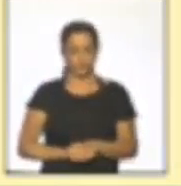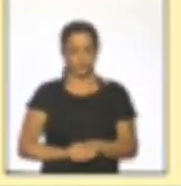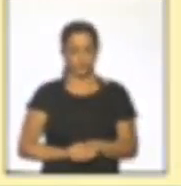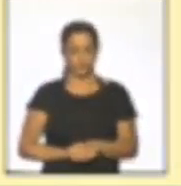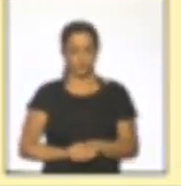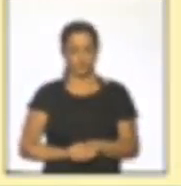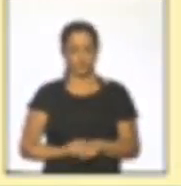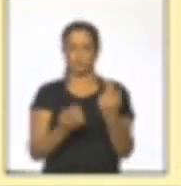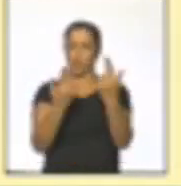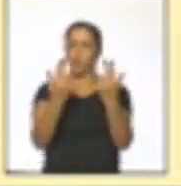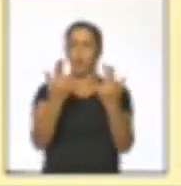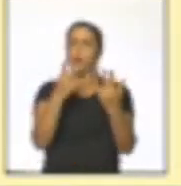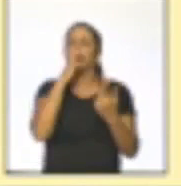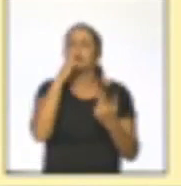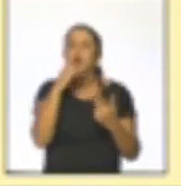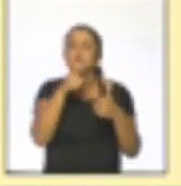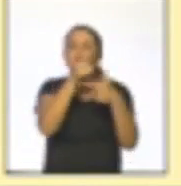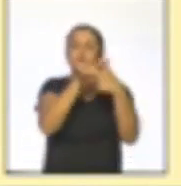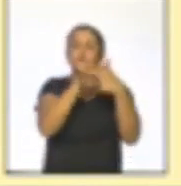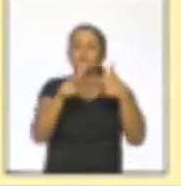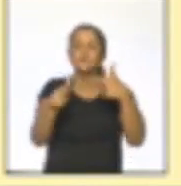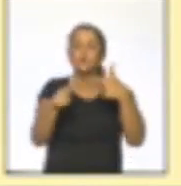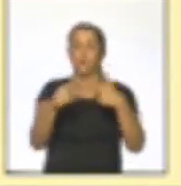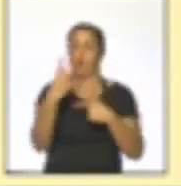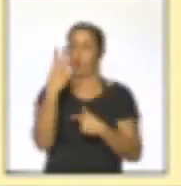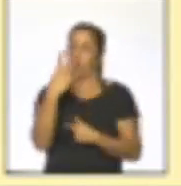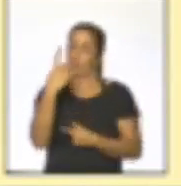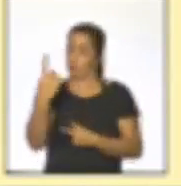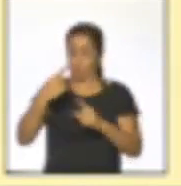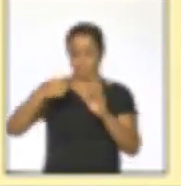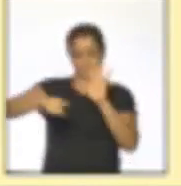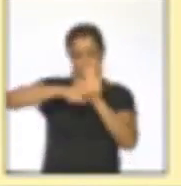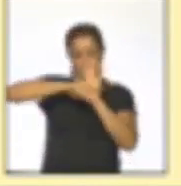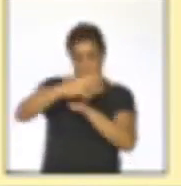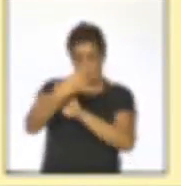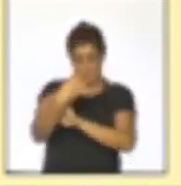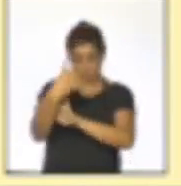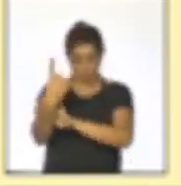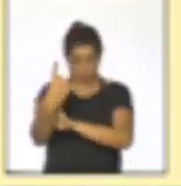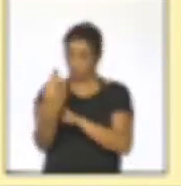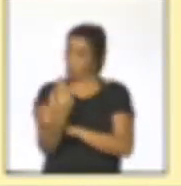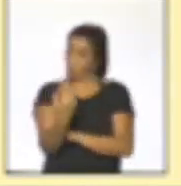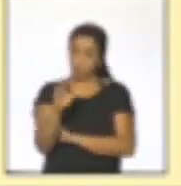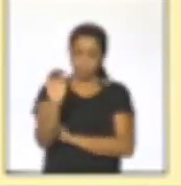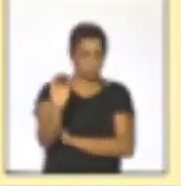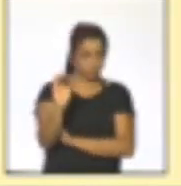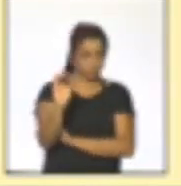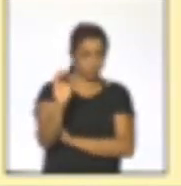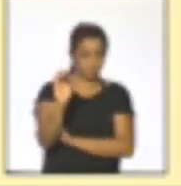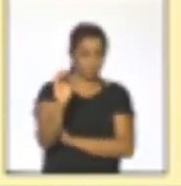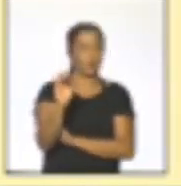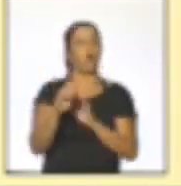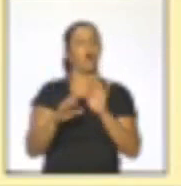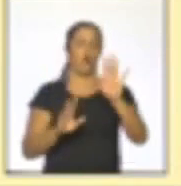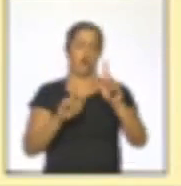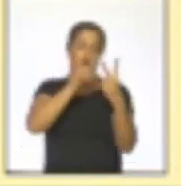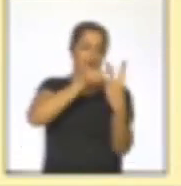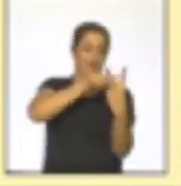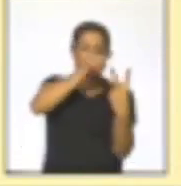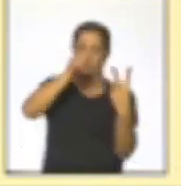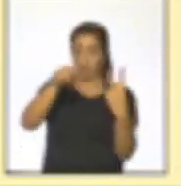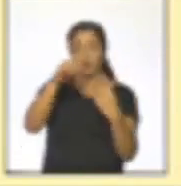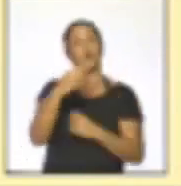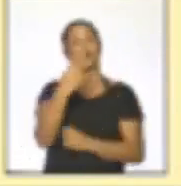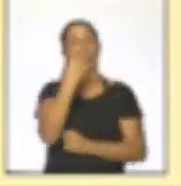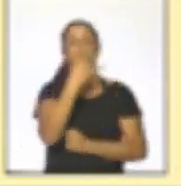Como se fosse uma divisão. 41 menos 41, 0. Então, a raiz quadrada de 441 vai ser